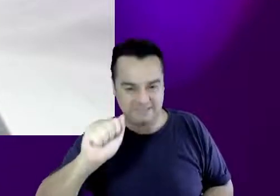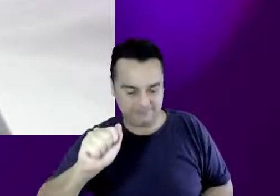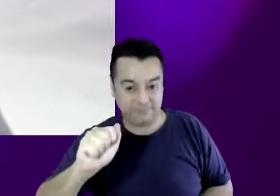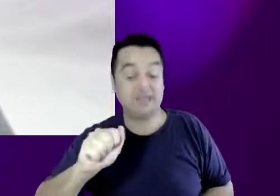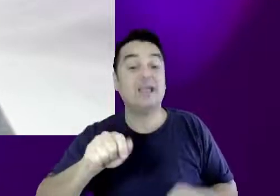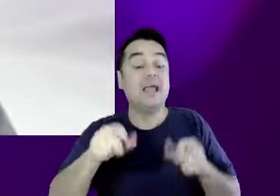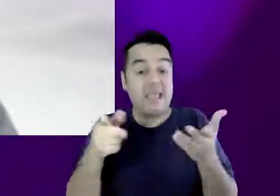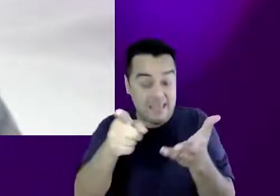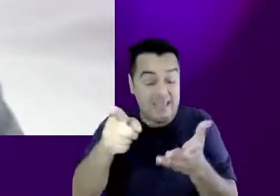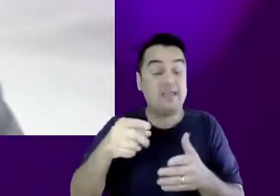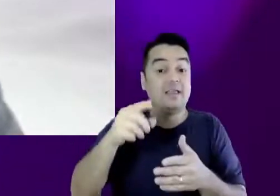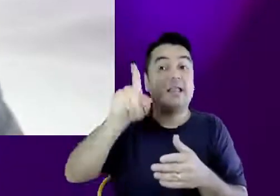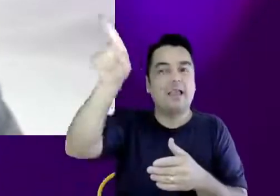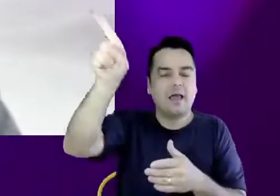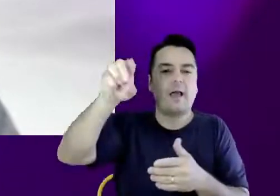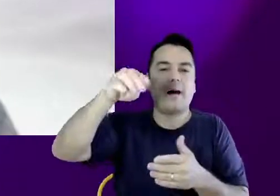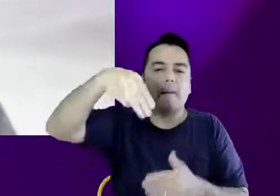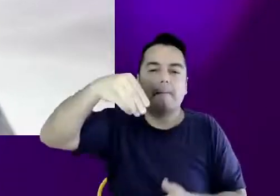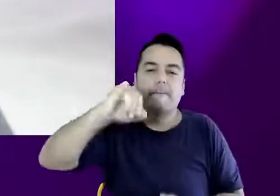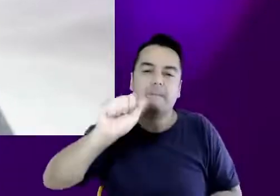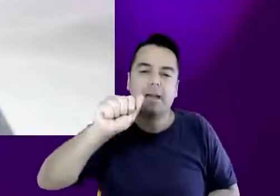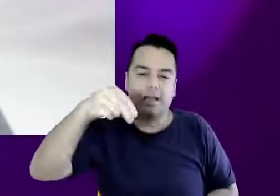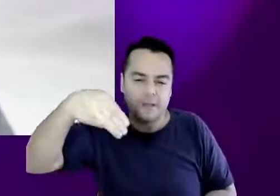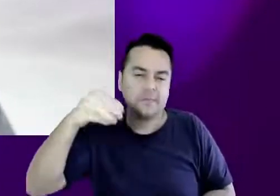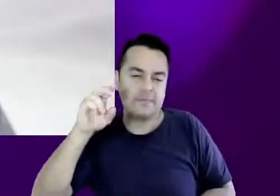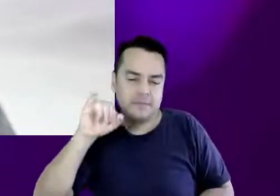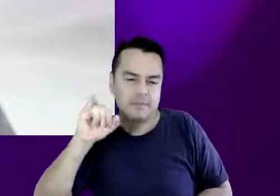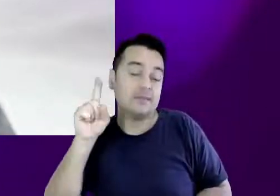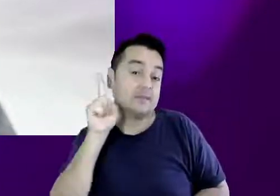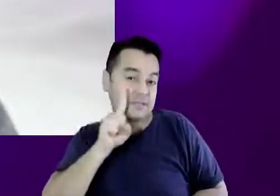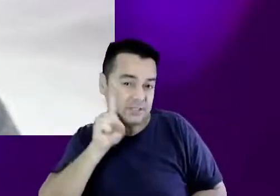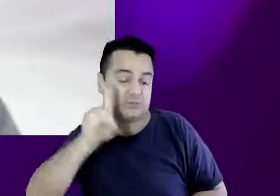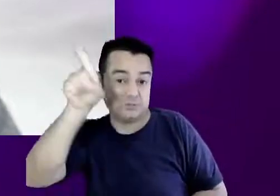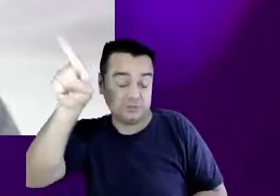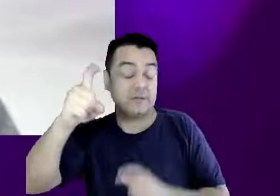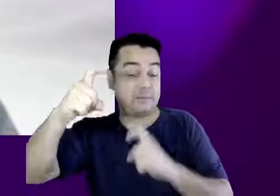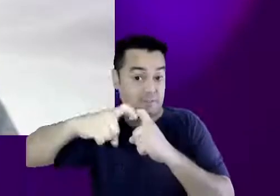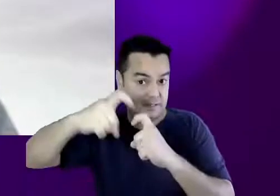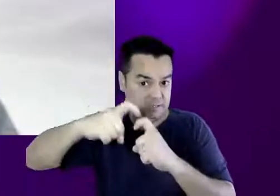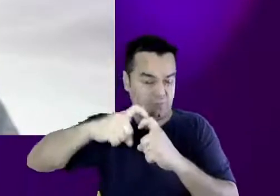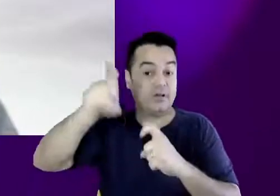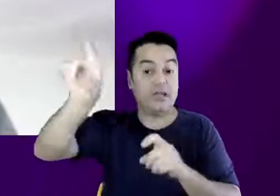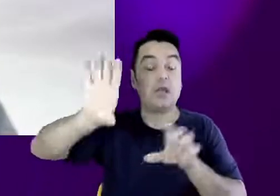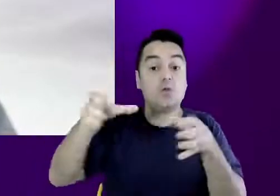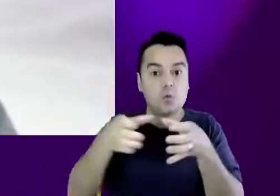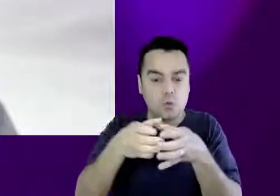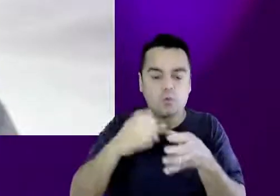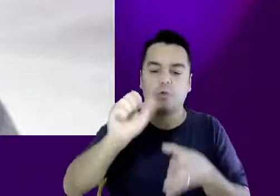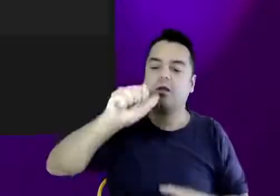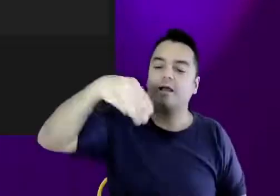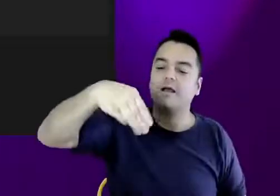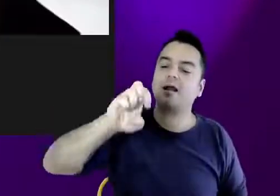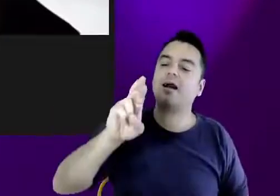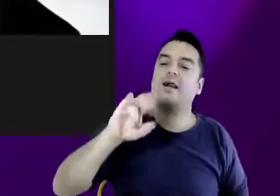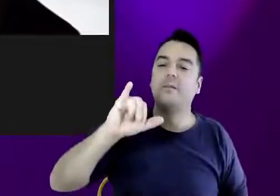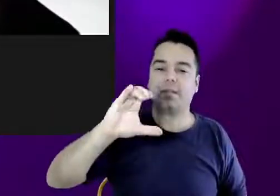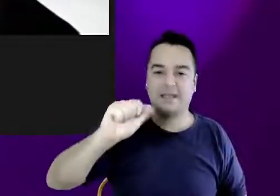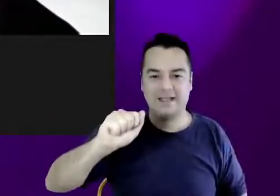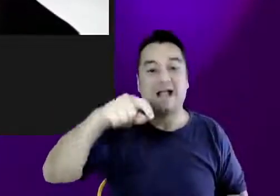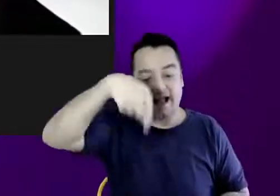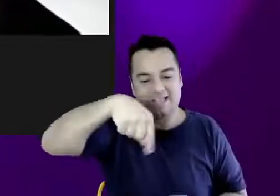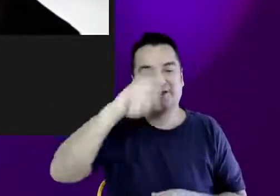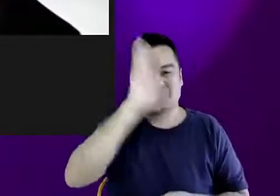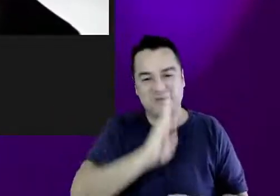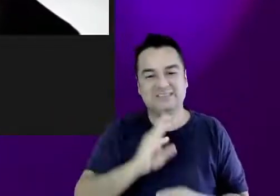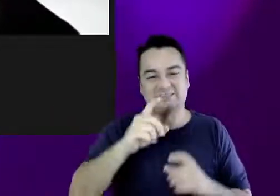de materno-infantil do Grupo Américas no Brasil. Estou aqui com a minha colega, né, que também faz parte do